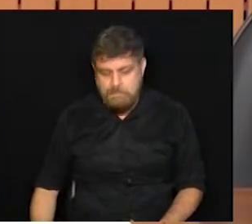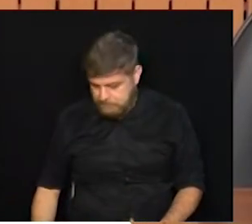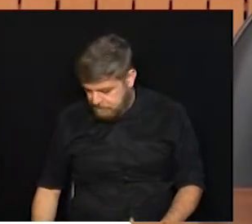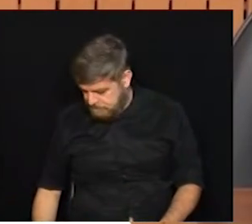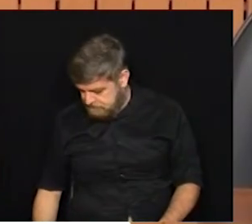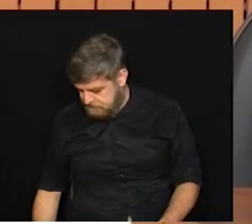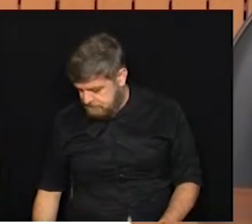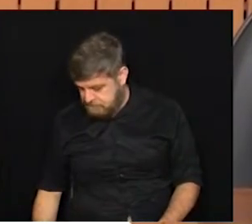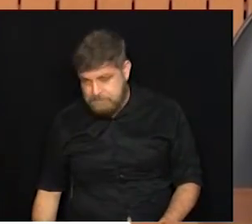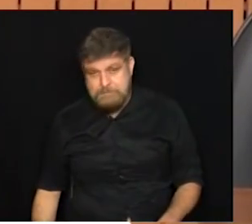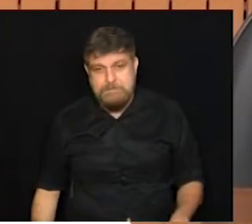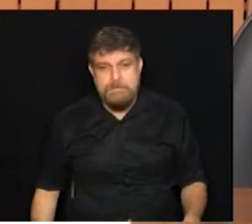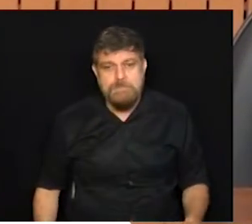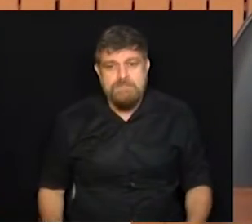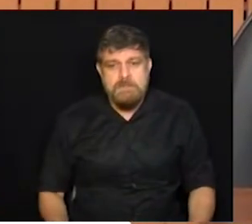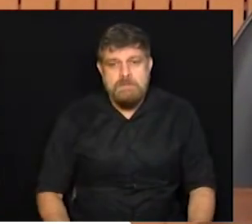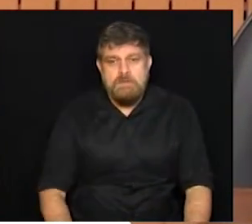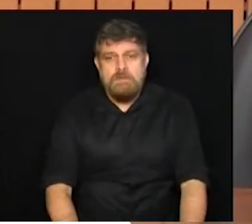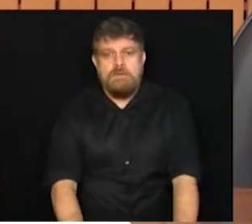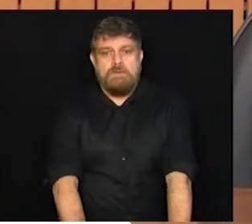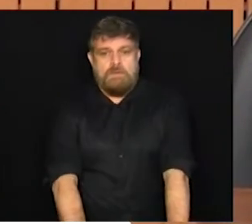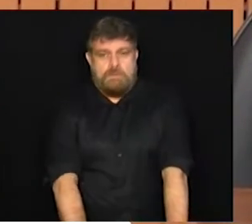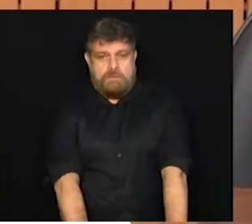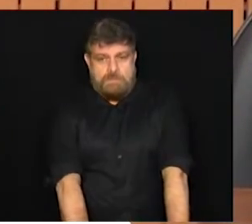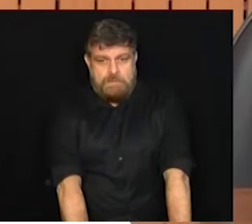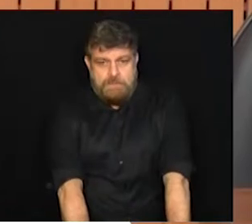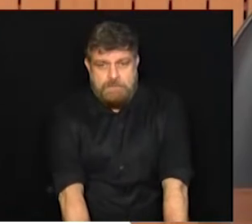considerações finais. Não,